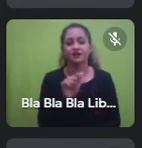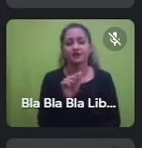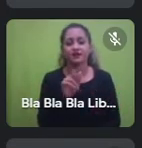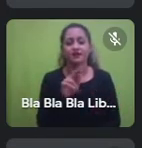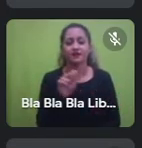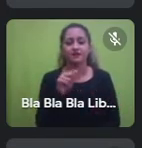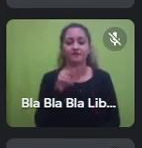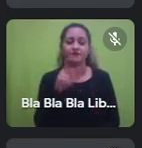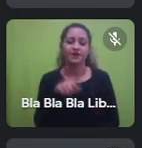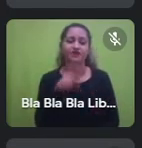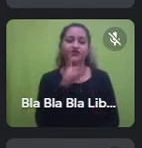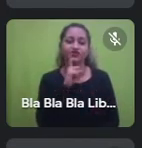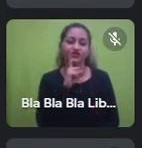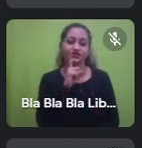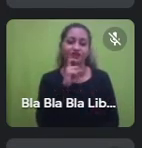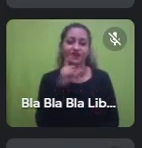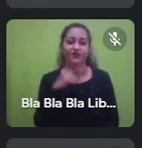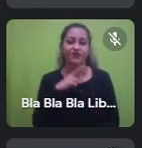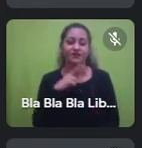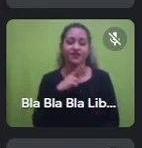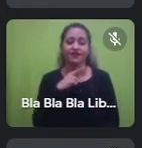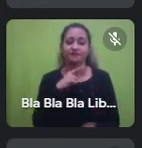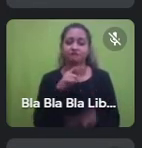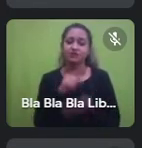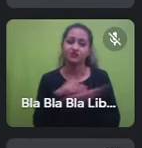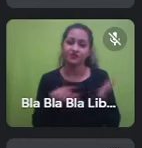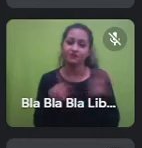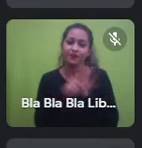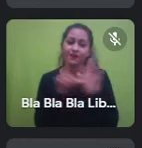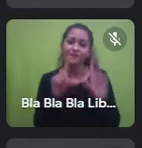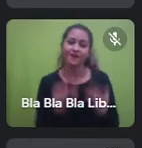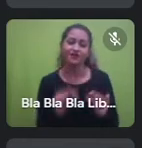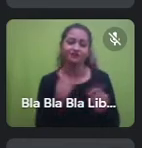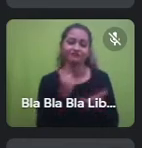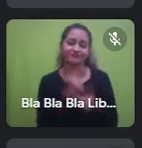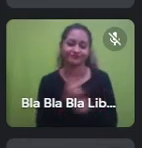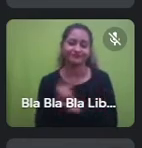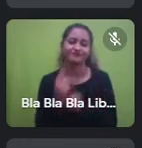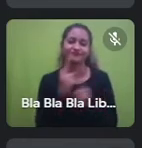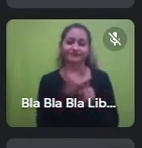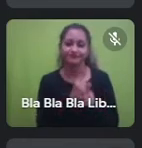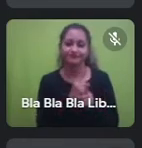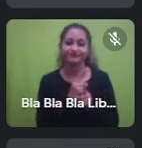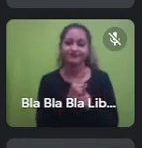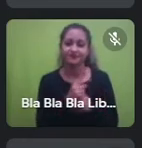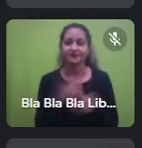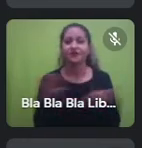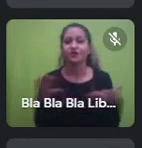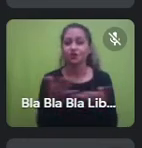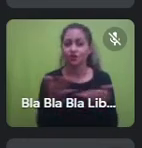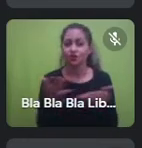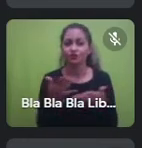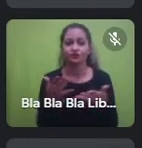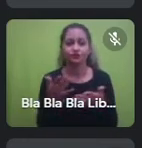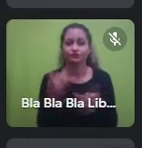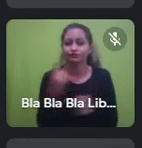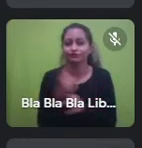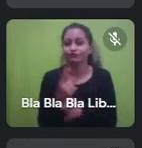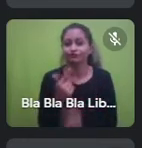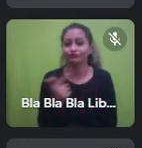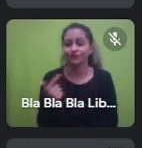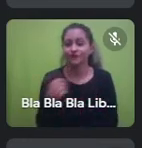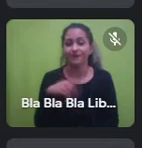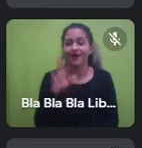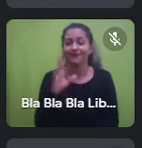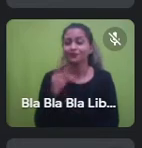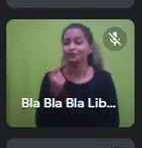uma baixa atividade dessa enzima no pial do tanque. E hoje eu não encontro pial. É uma das espécies mais